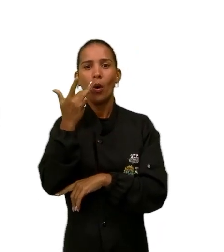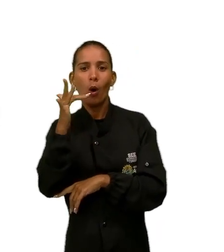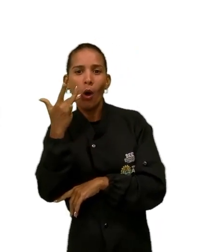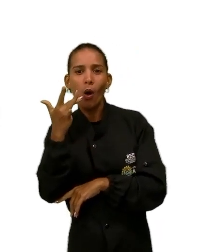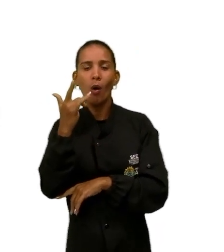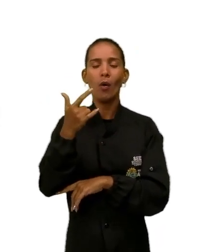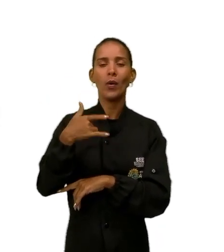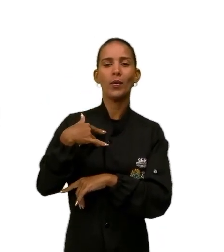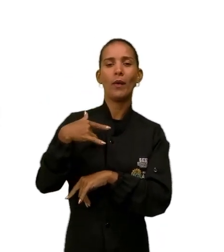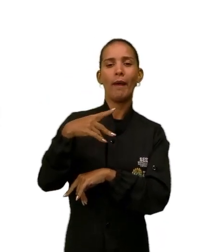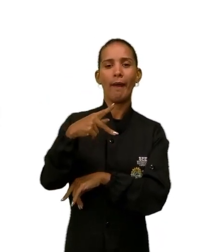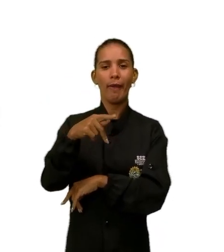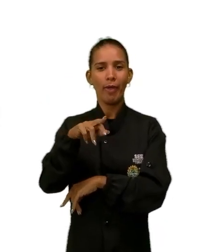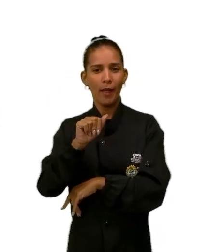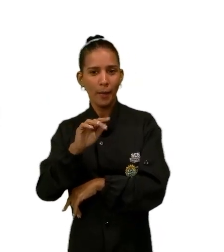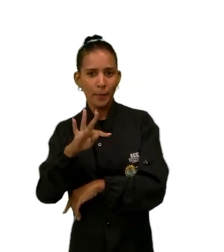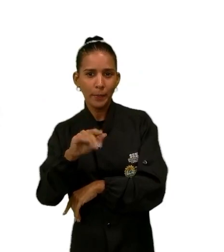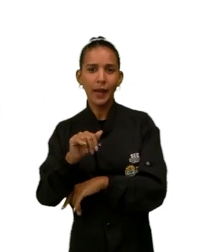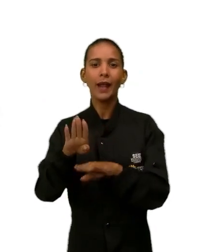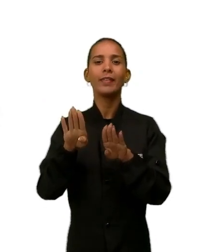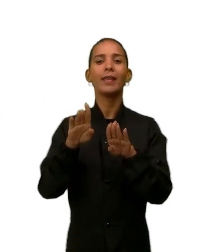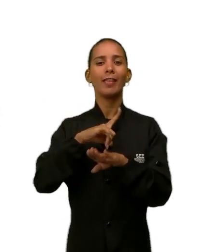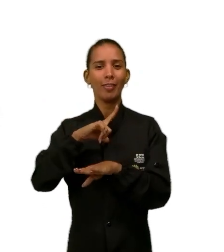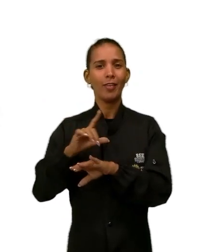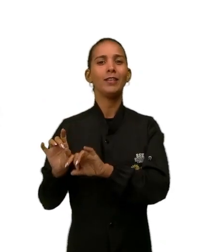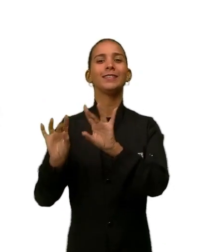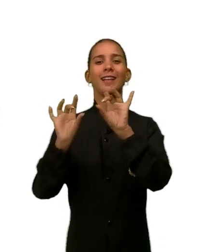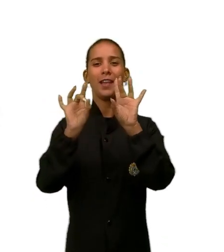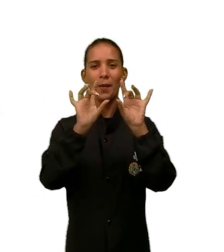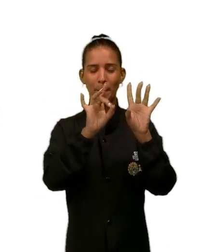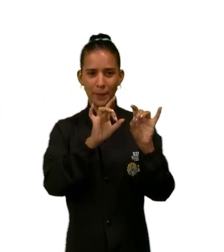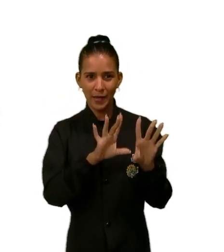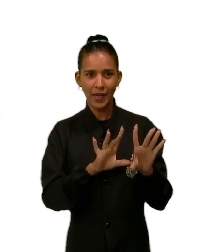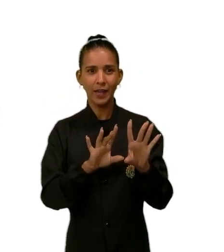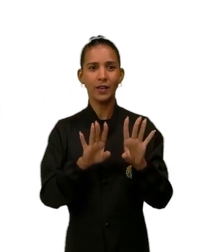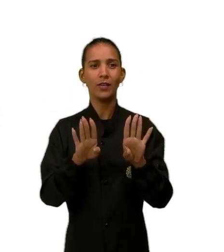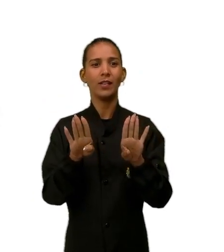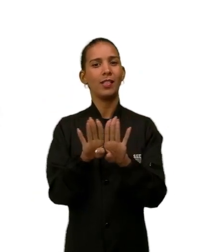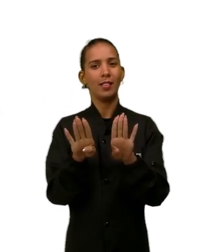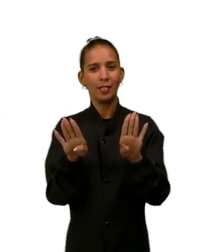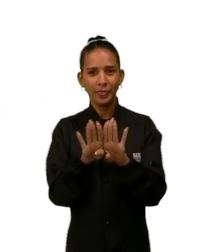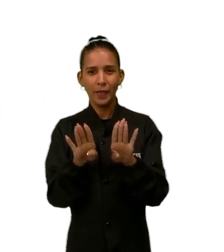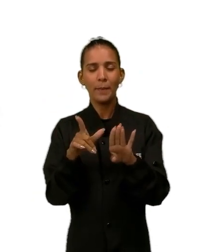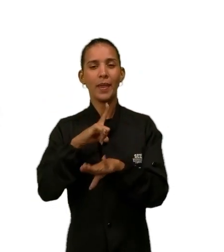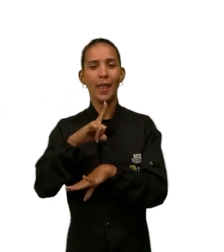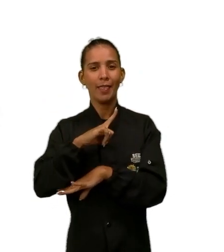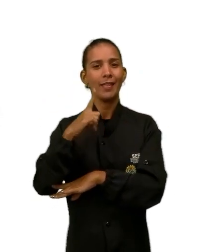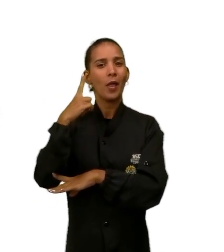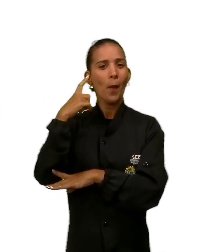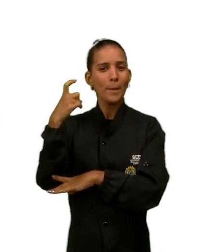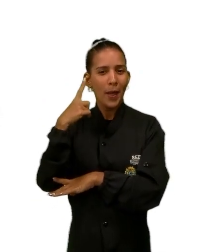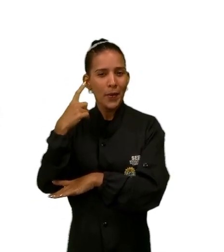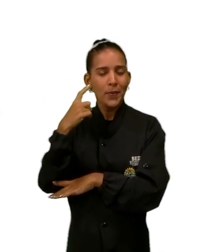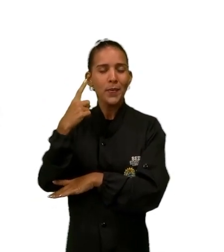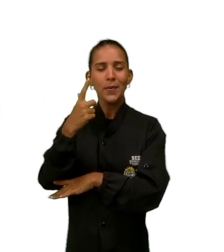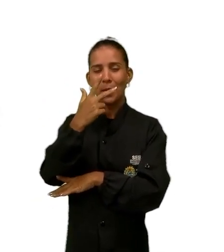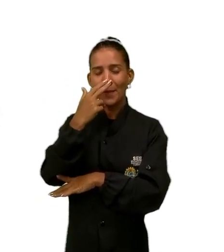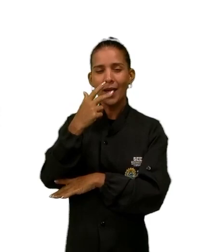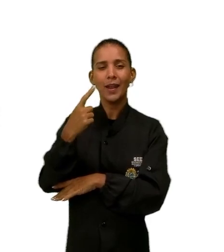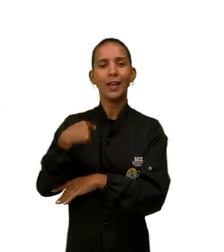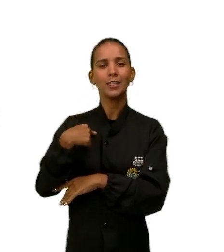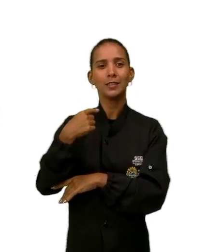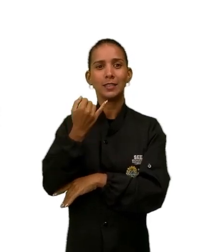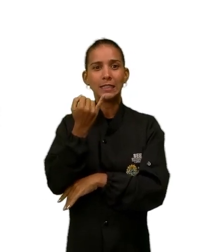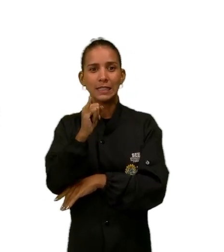Nesses elementos metálicos, eles vão ter ali um brilho. Eles tilintam, né? Então, eles têm ali um barulho bem característico, né? Por exemplo, a gente pensa